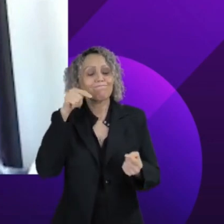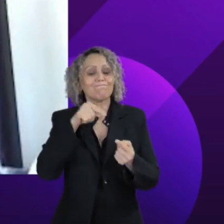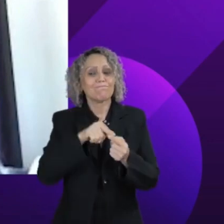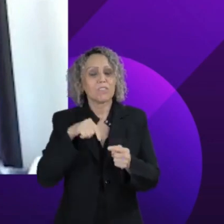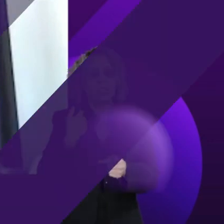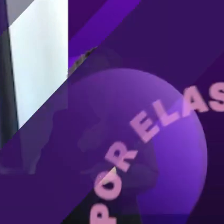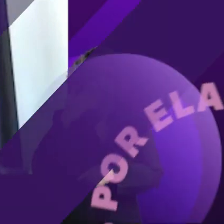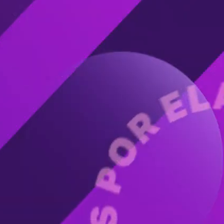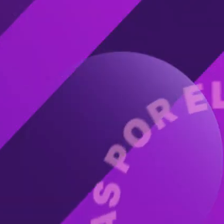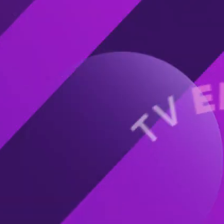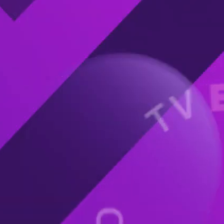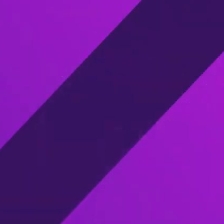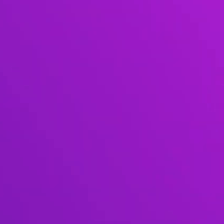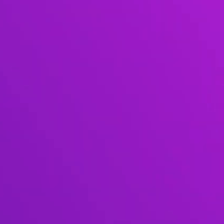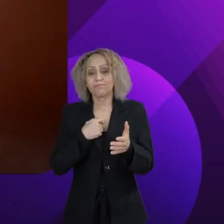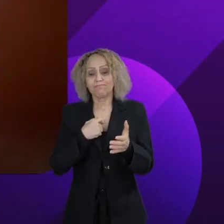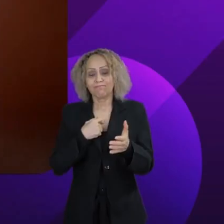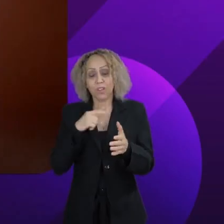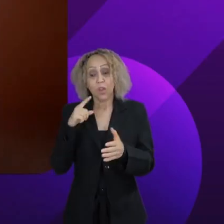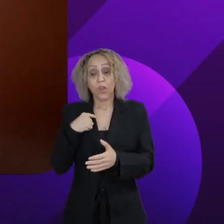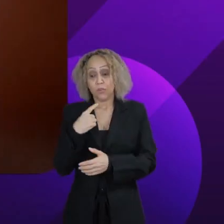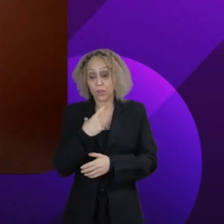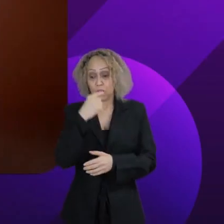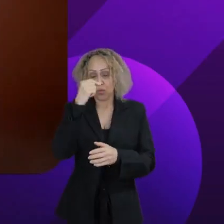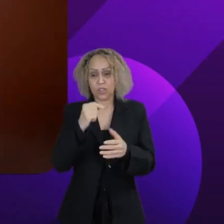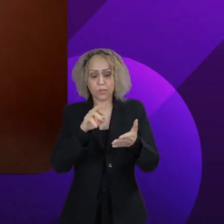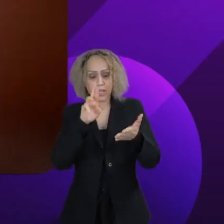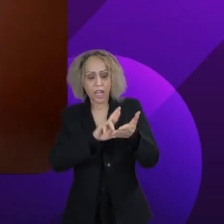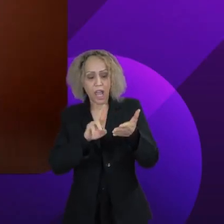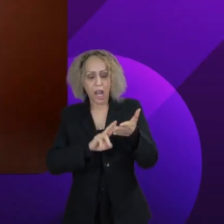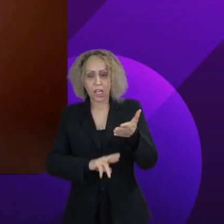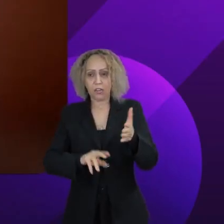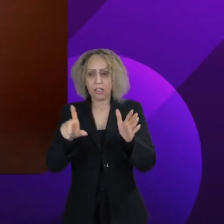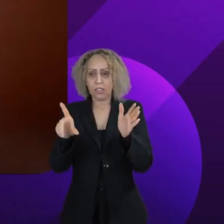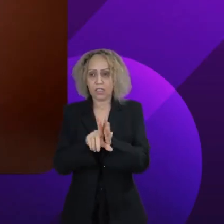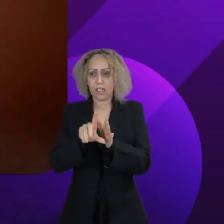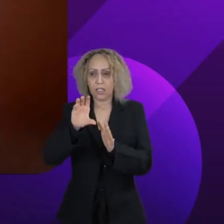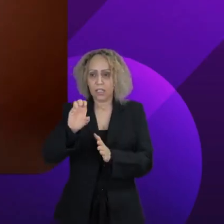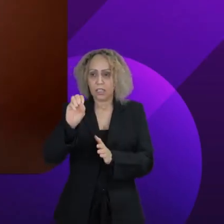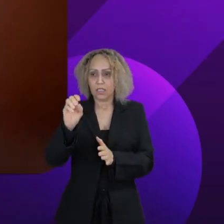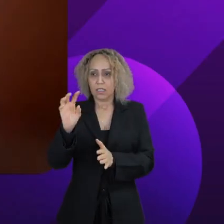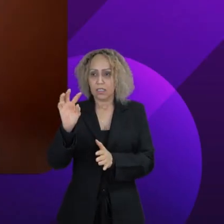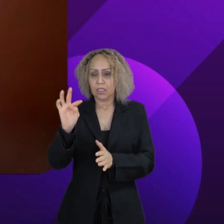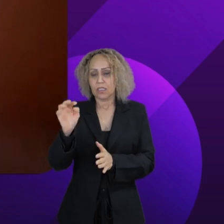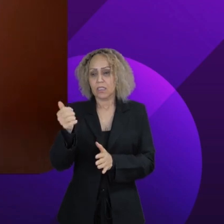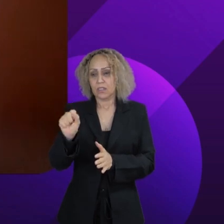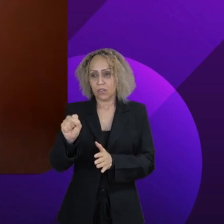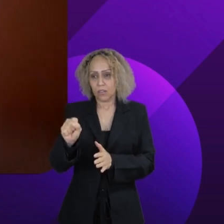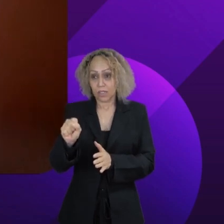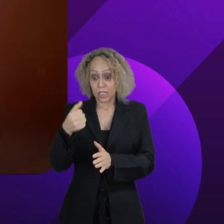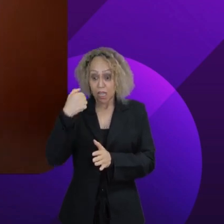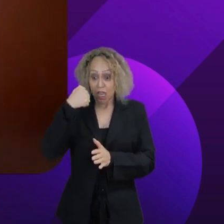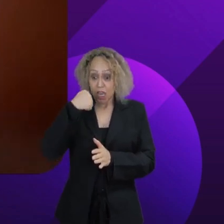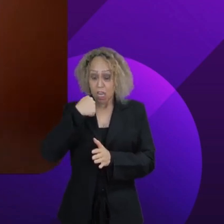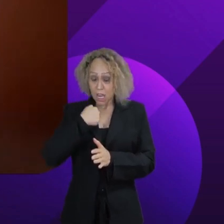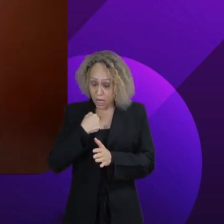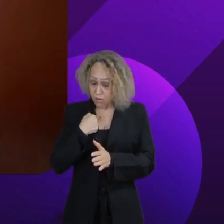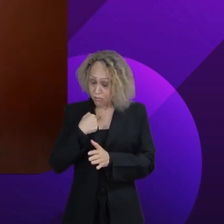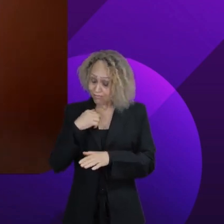verdadeiros problemas. Eu vivi os últimos 10 anos a lei de cotas no chão da sala de